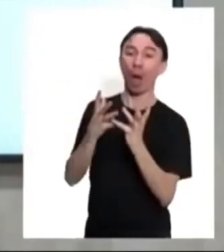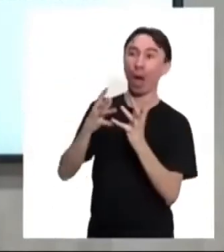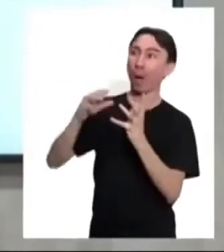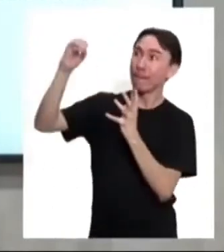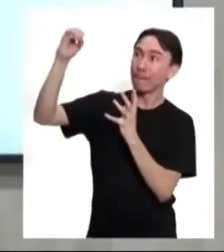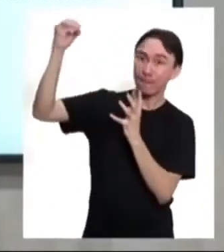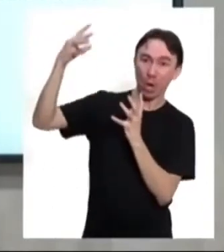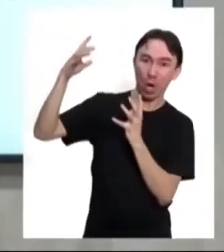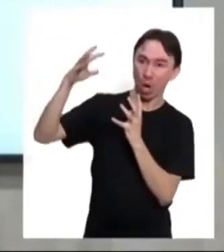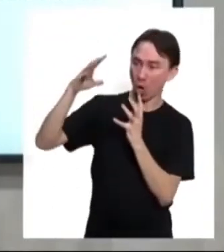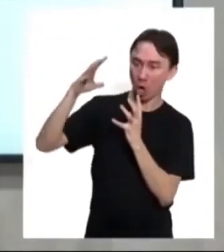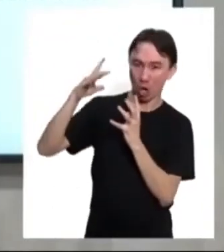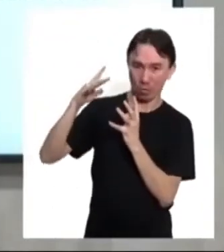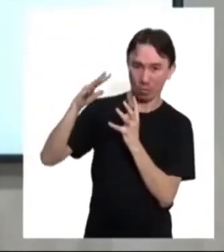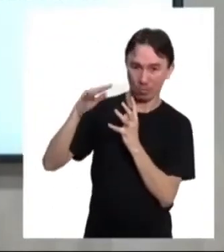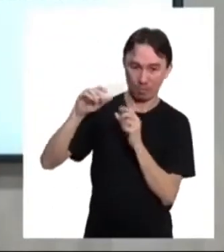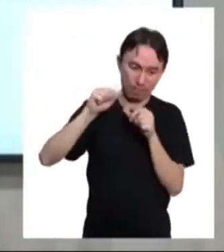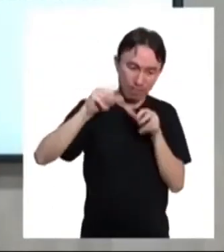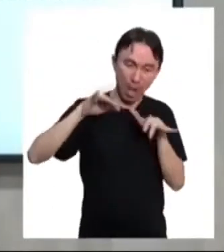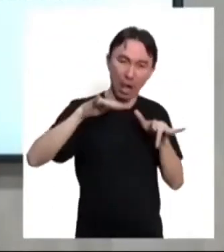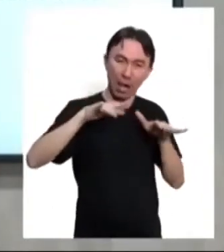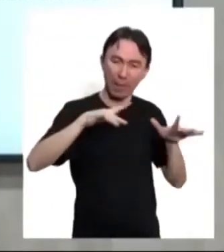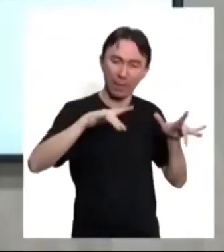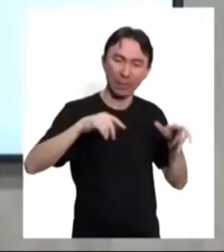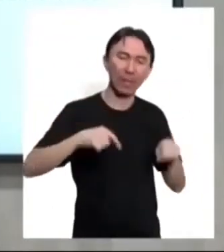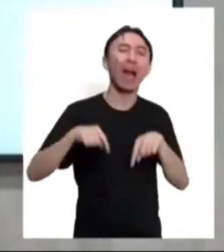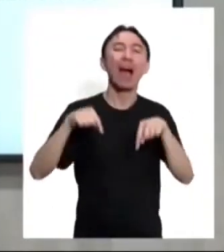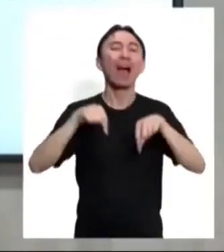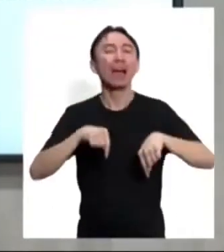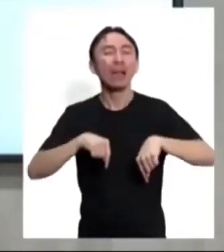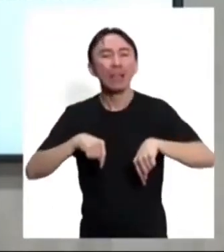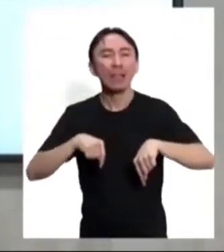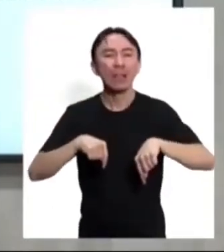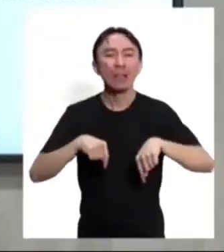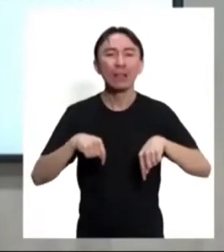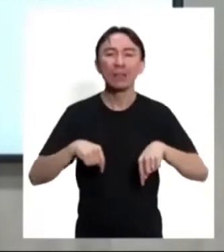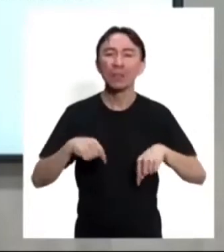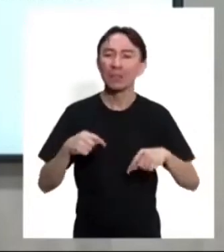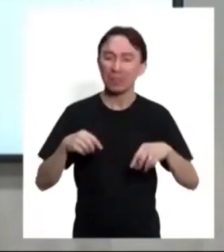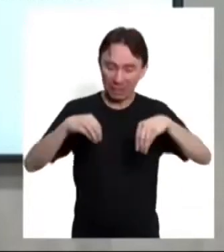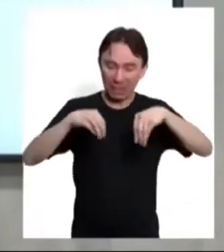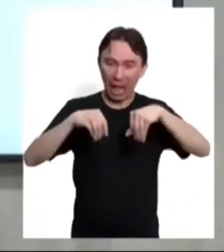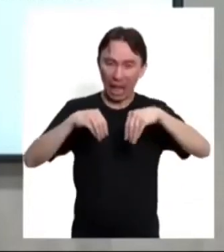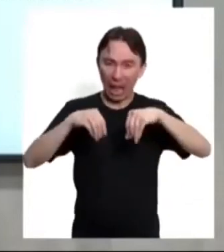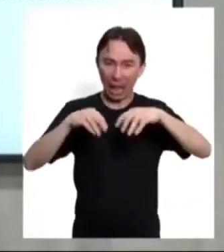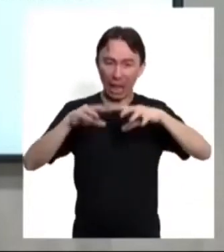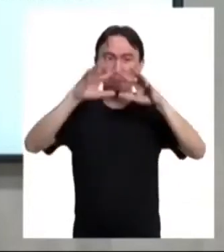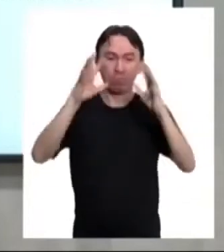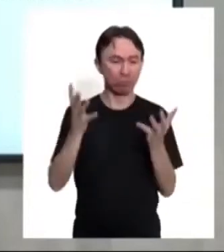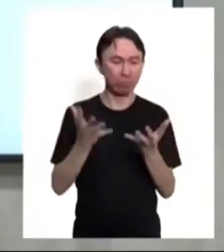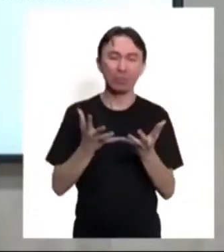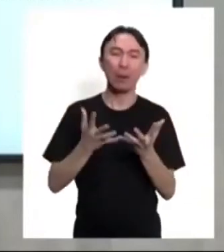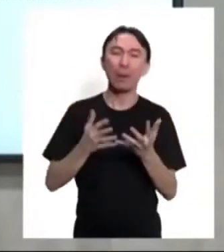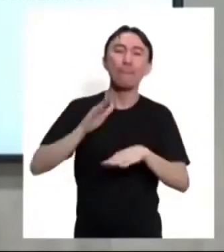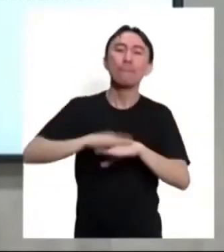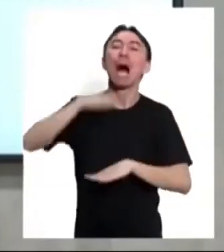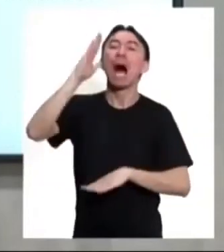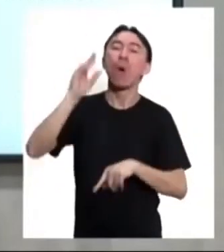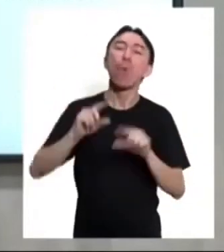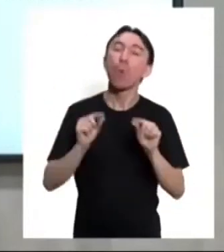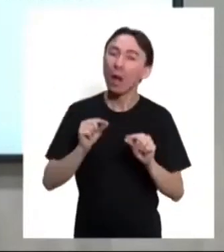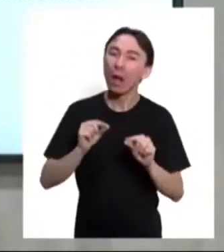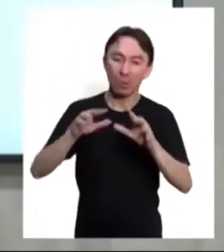substância mais constante no nosso ar atmosférico? É o